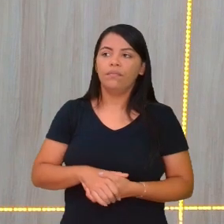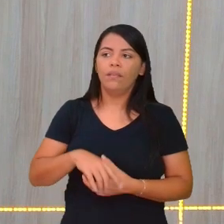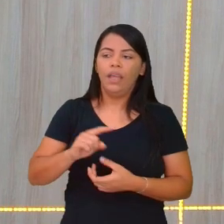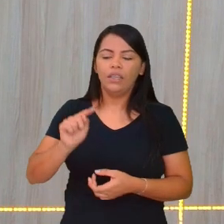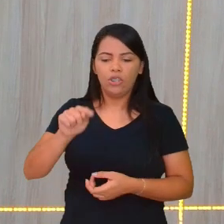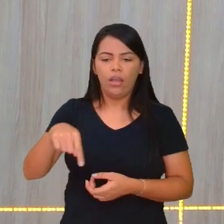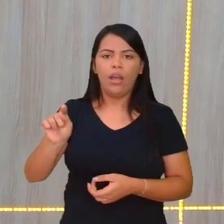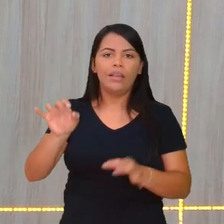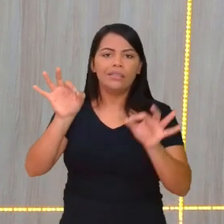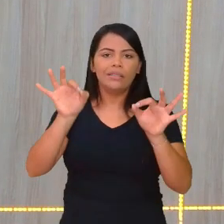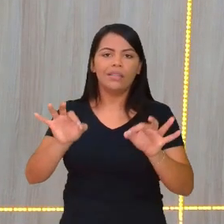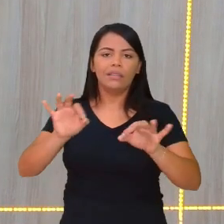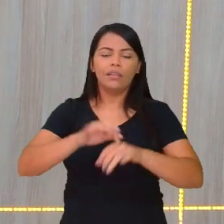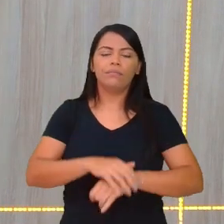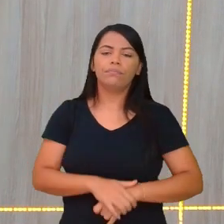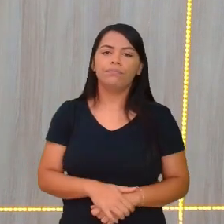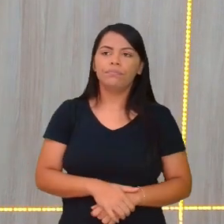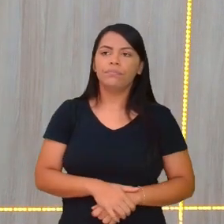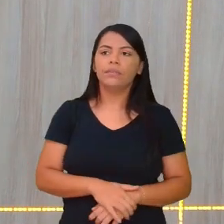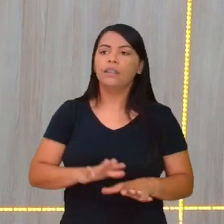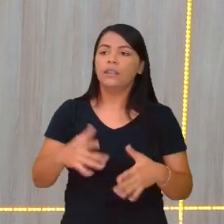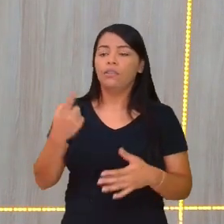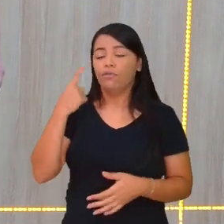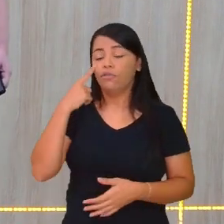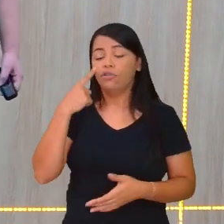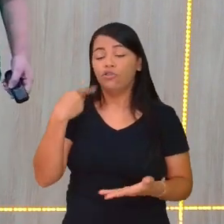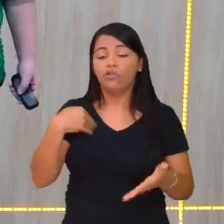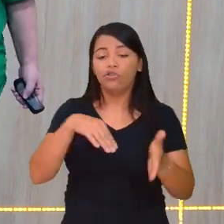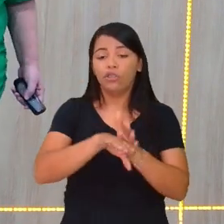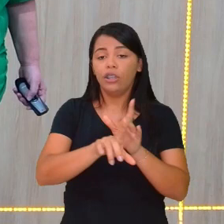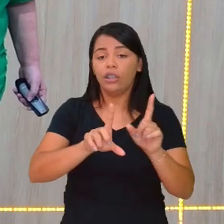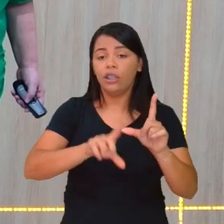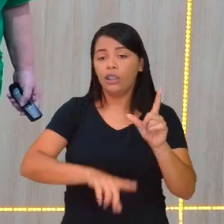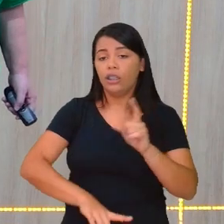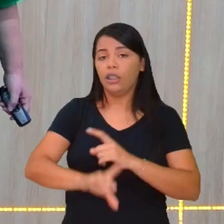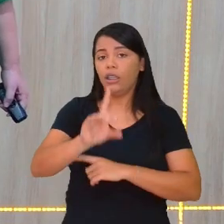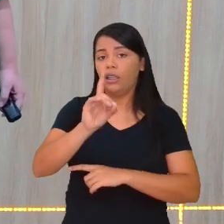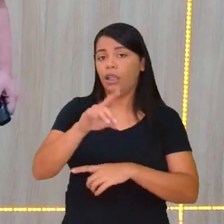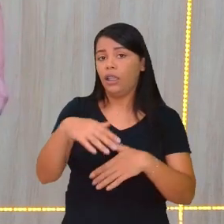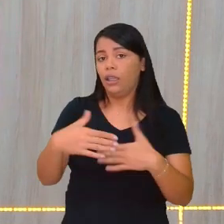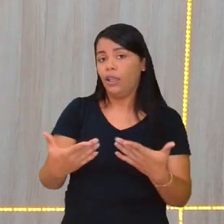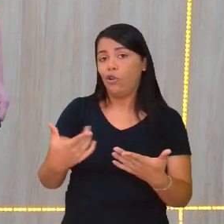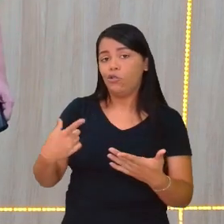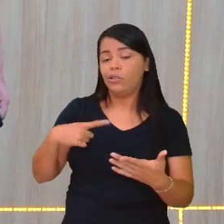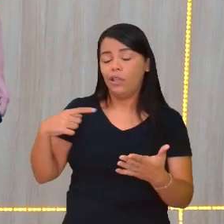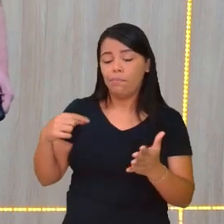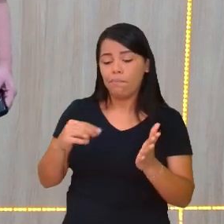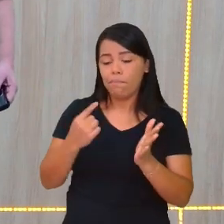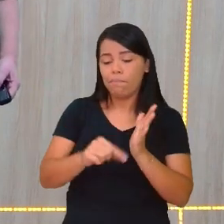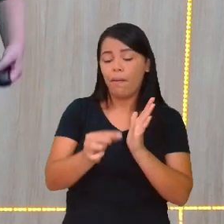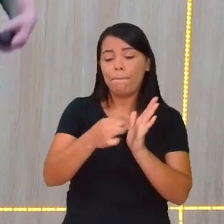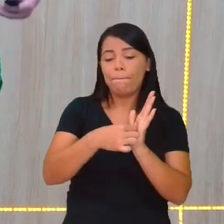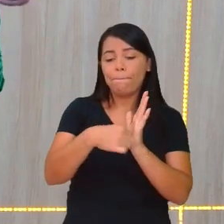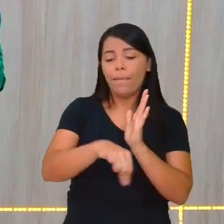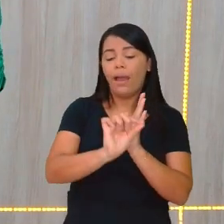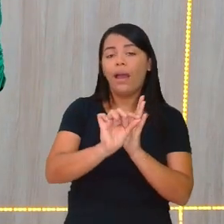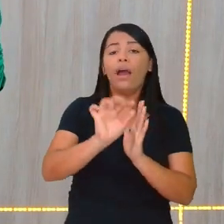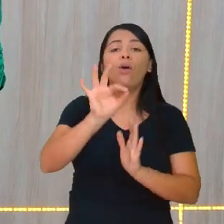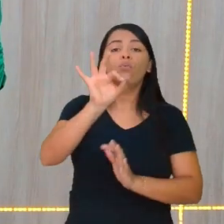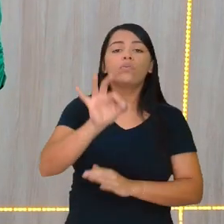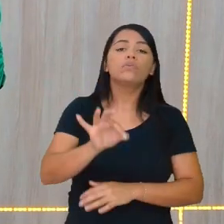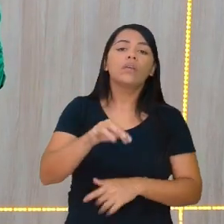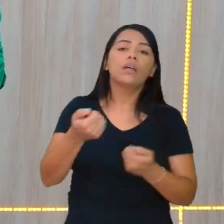correta. Veja, cheguei na letra D e carimbei o certo.